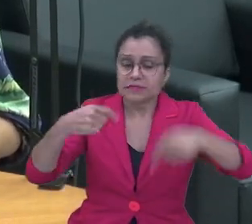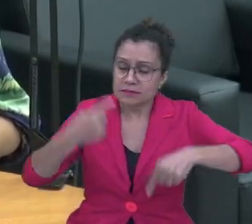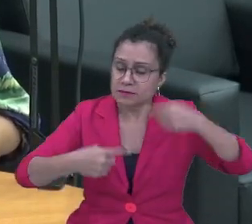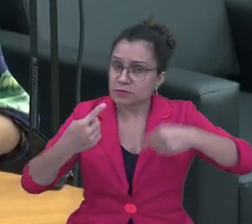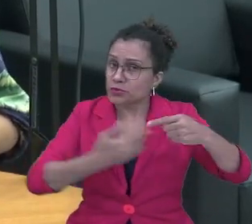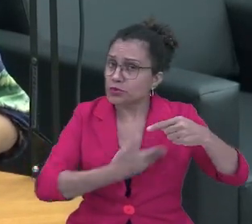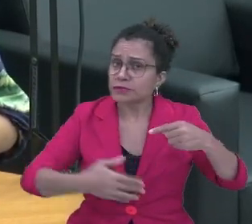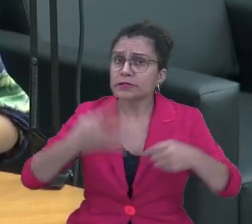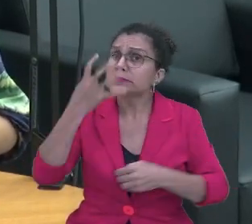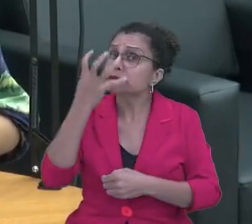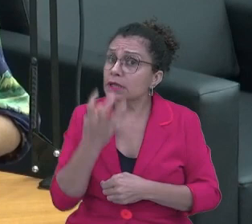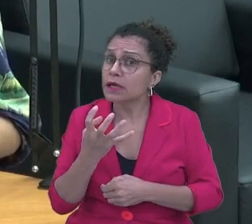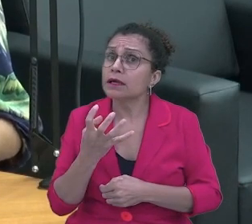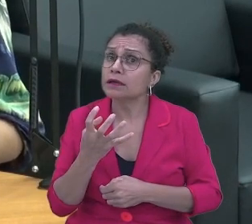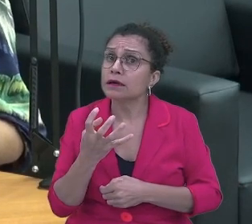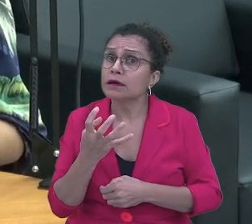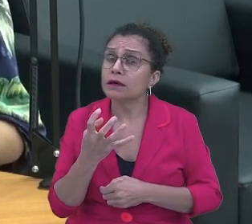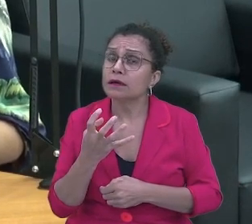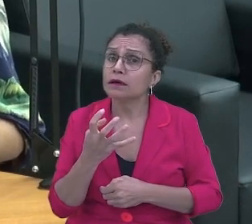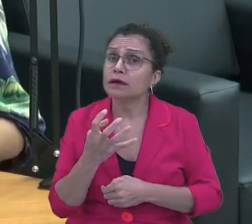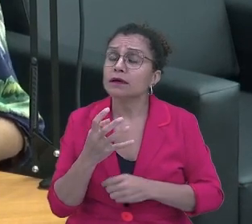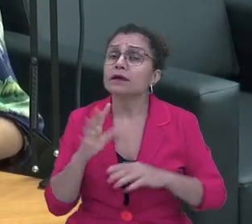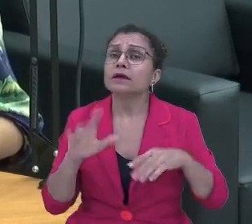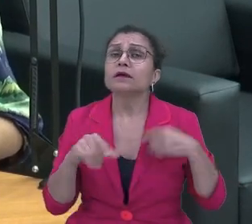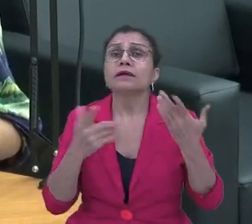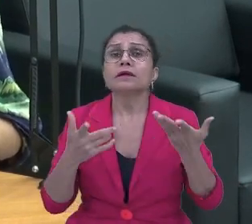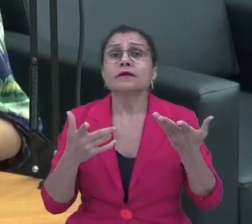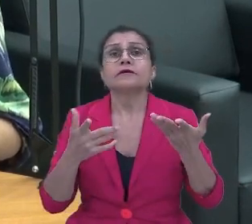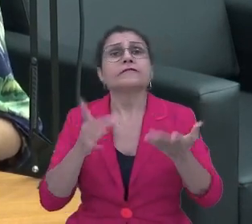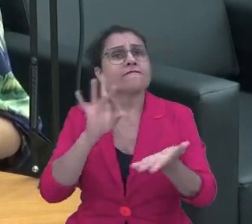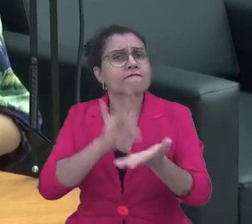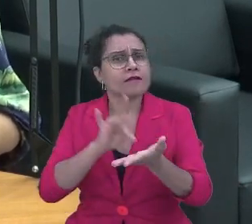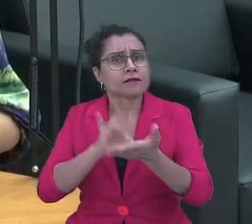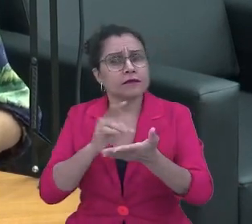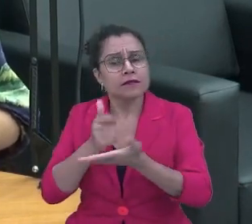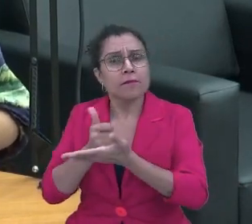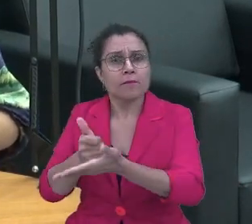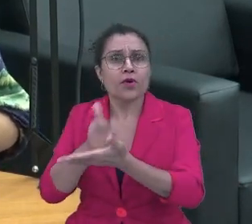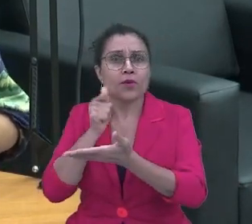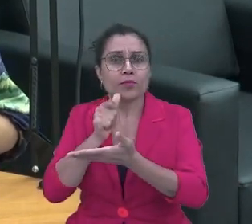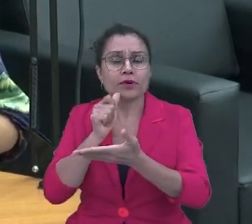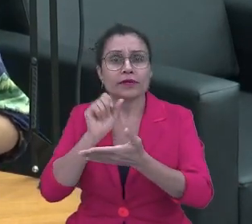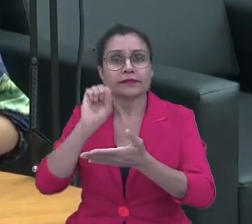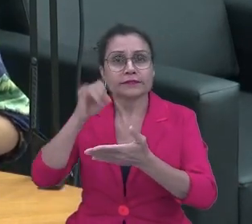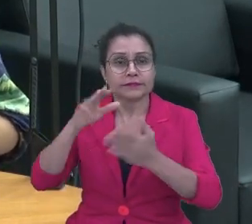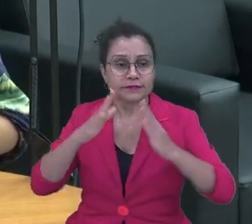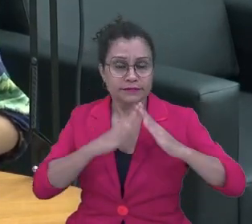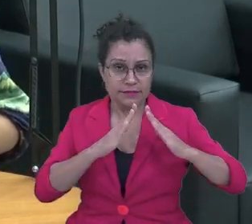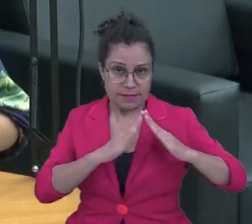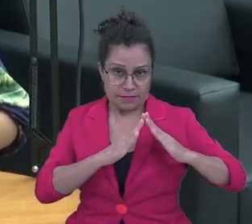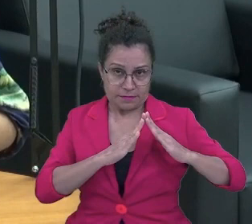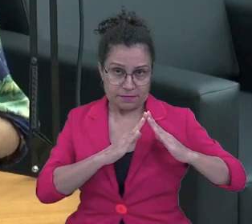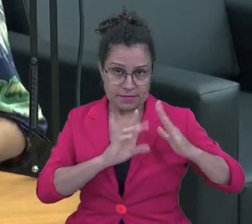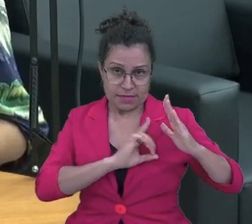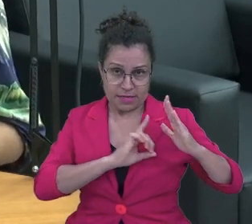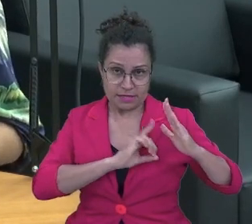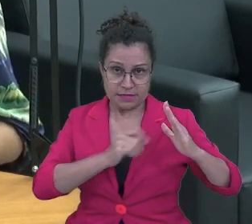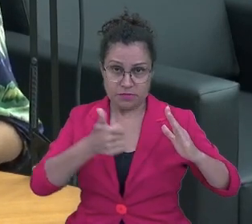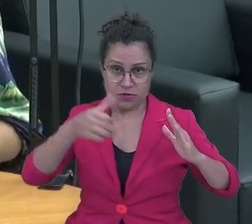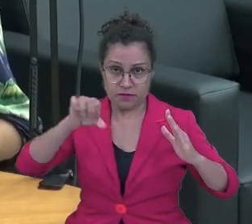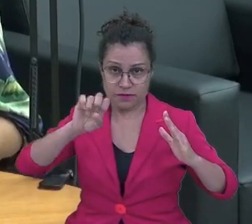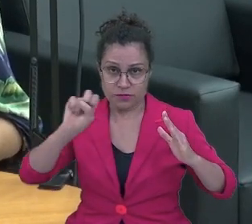políticas públicas muito sérias, que realmente apoiam essas mulheres. Por exemplo, se a primeira delegacia foi em 1985,